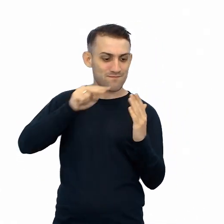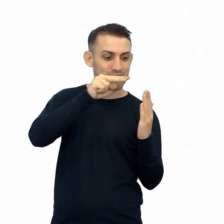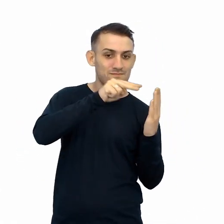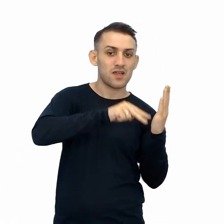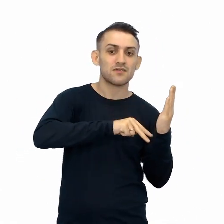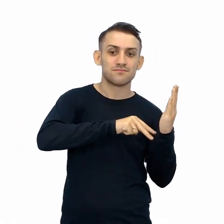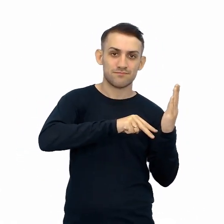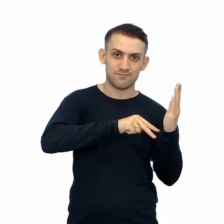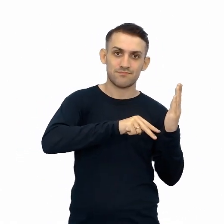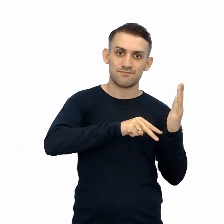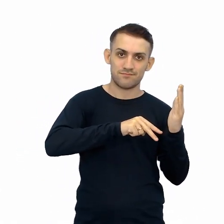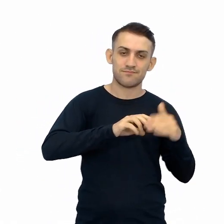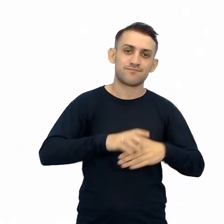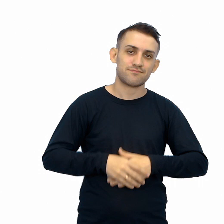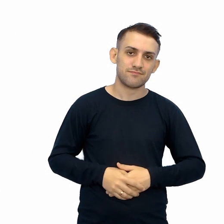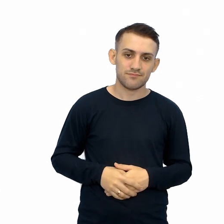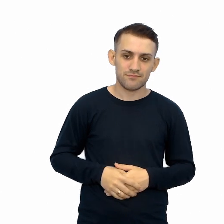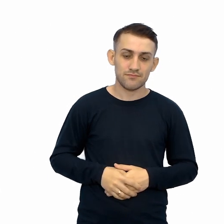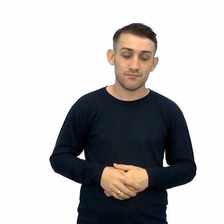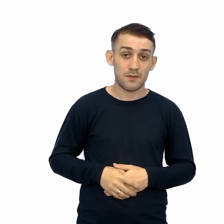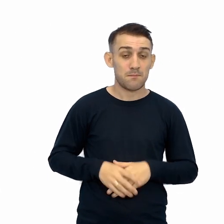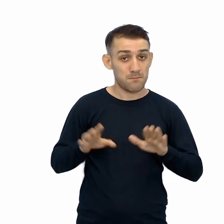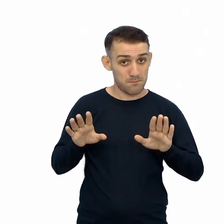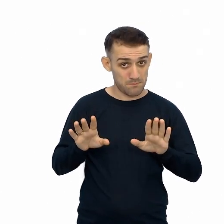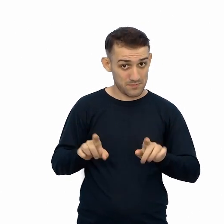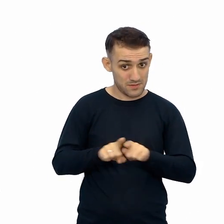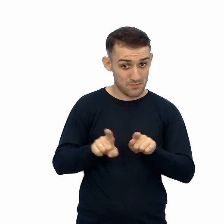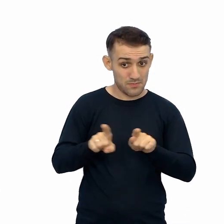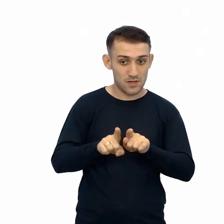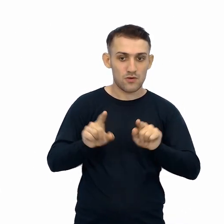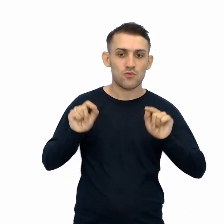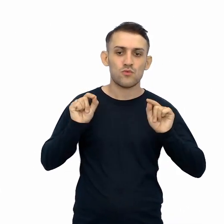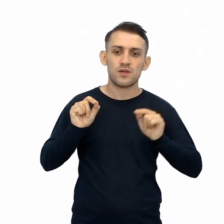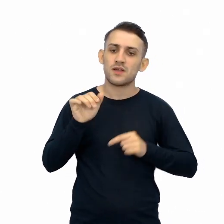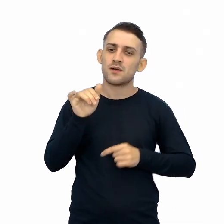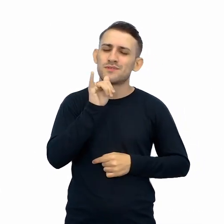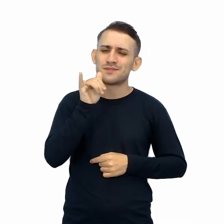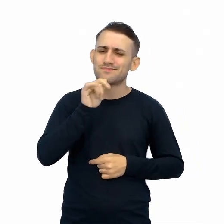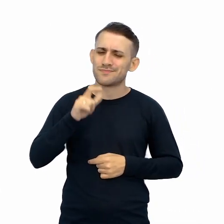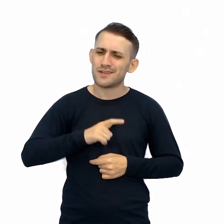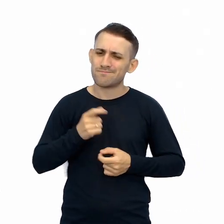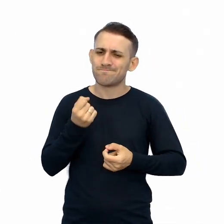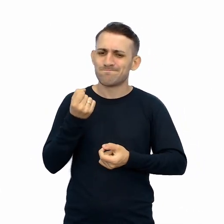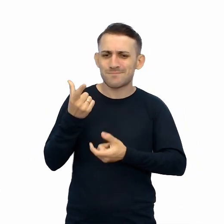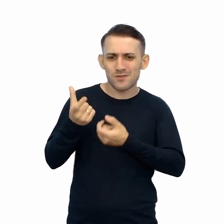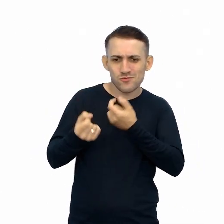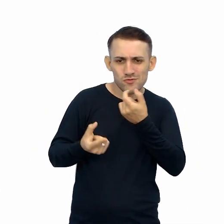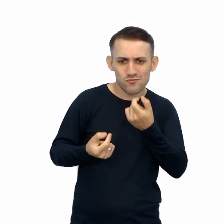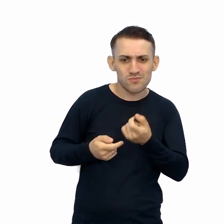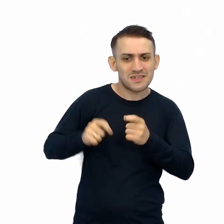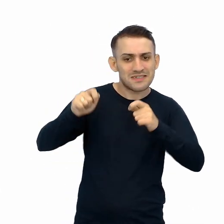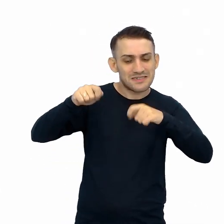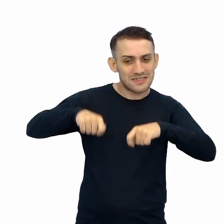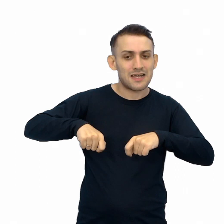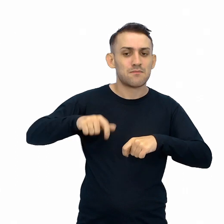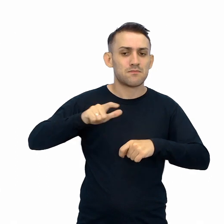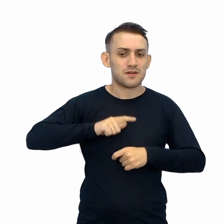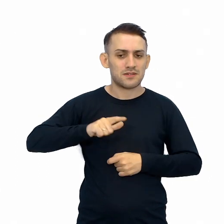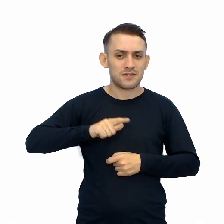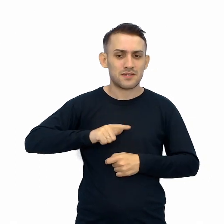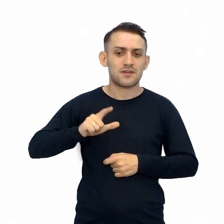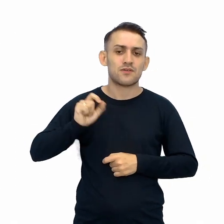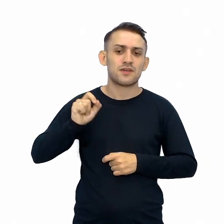verdade? Por outro lado, há situações em que pode haver